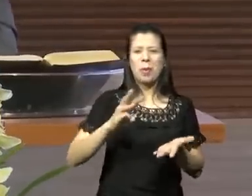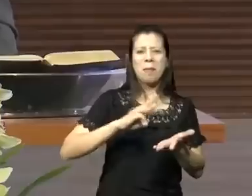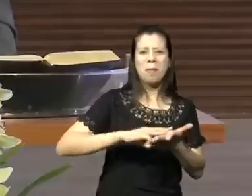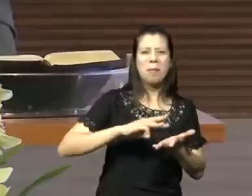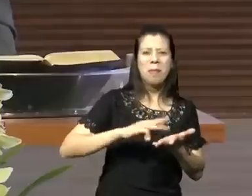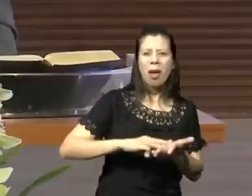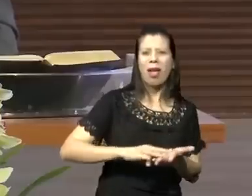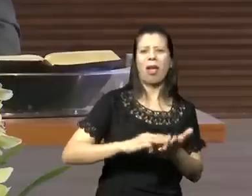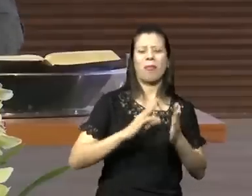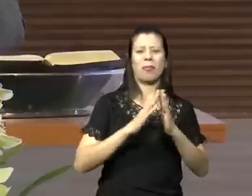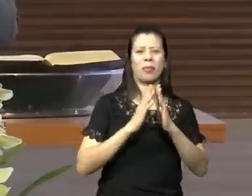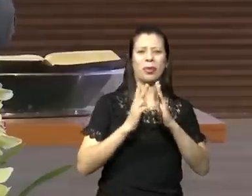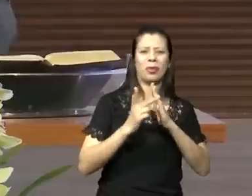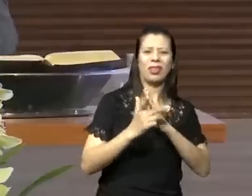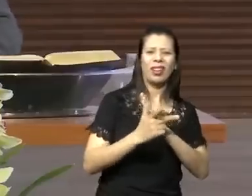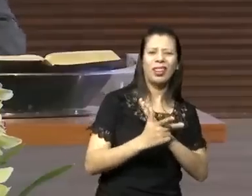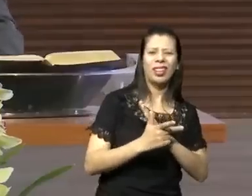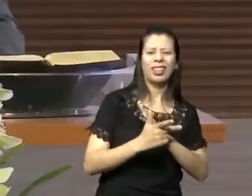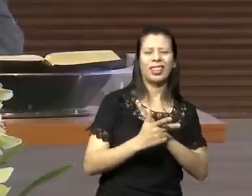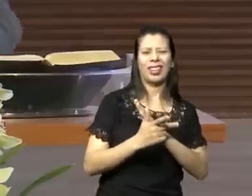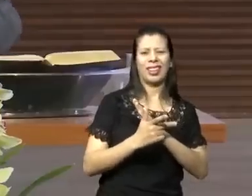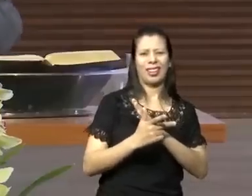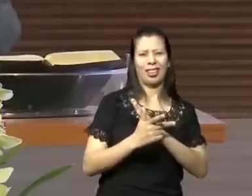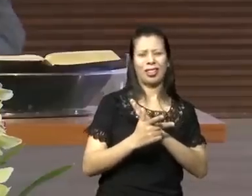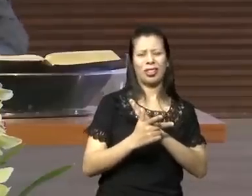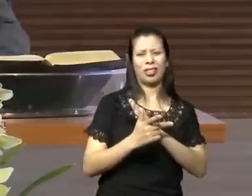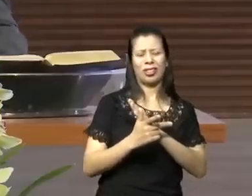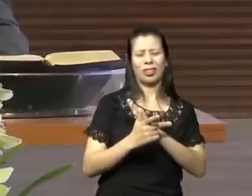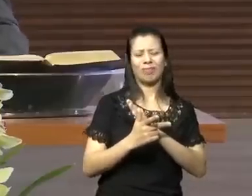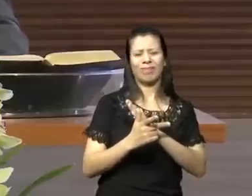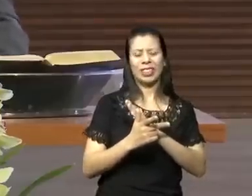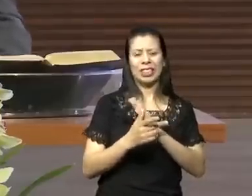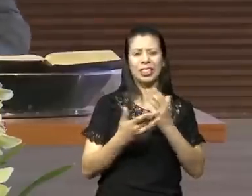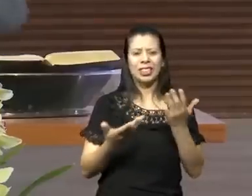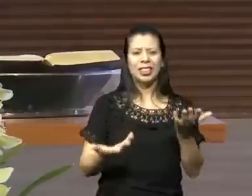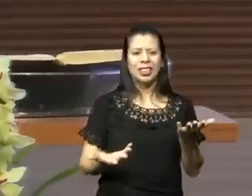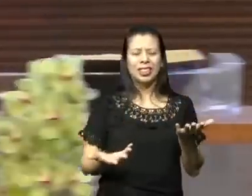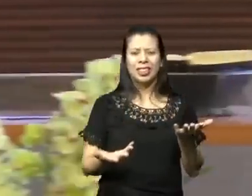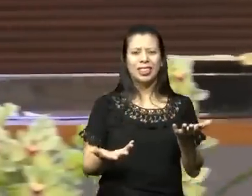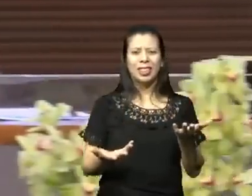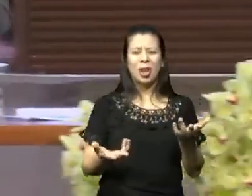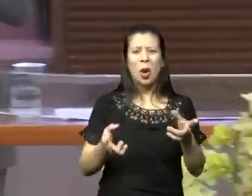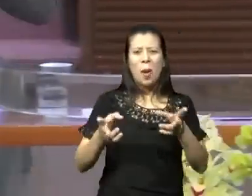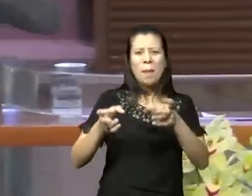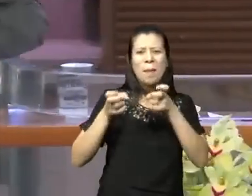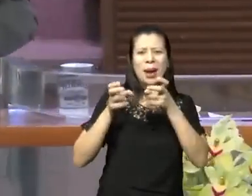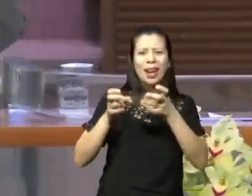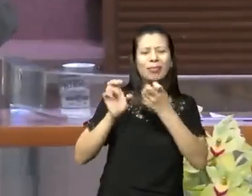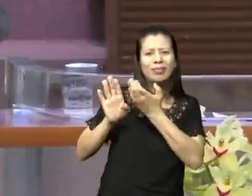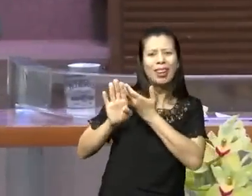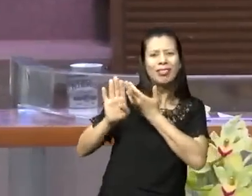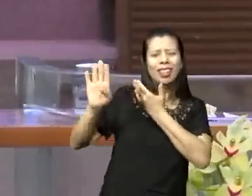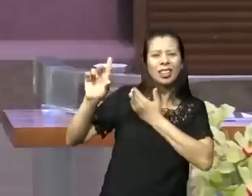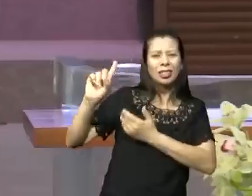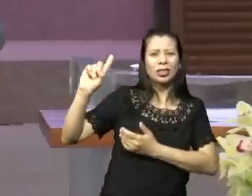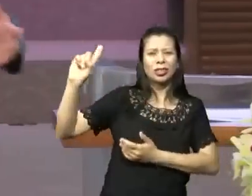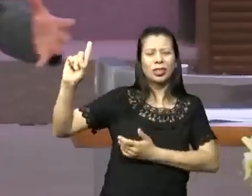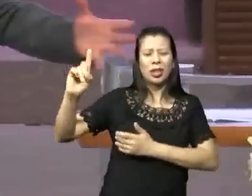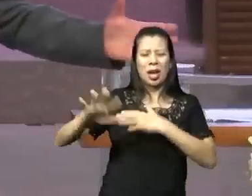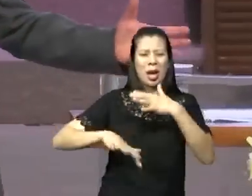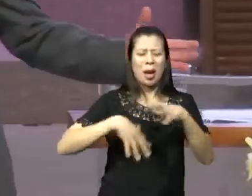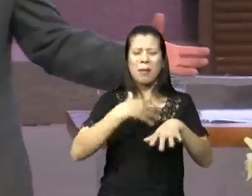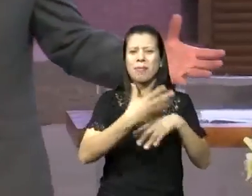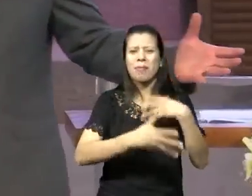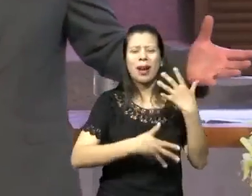Jesus estão envolvidos com tantas coisas mas que não percebem que são filhos do próprio